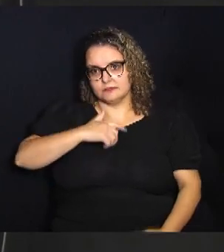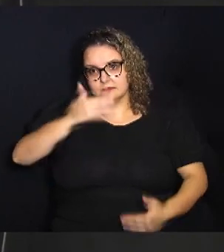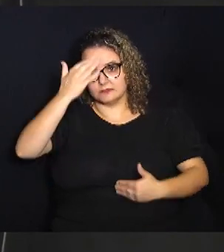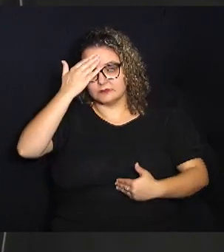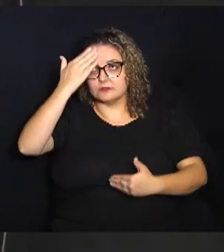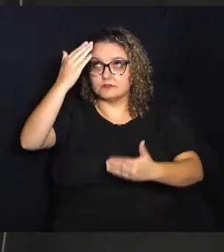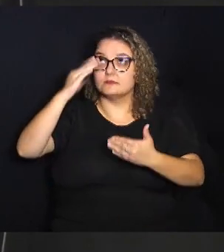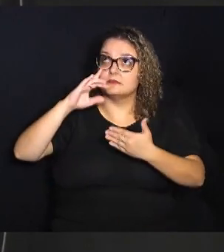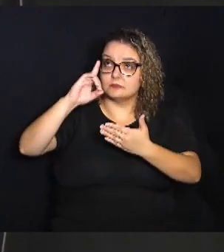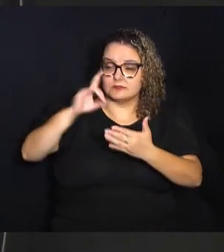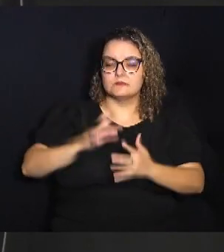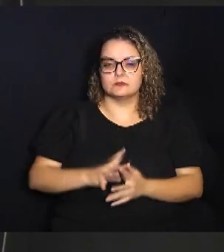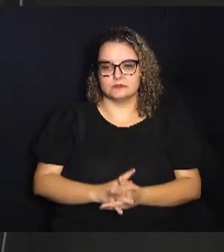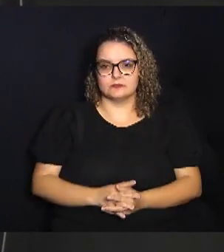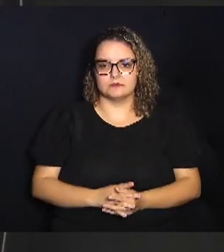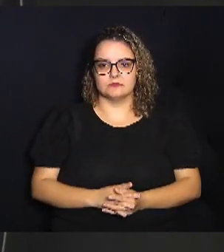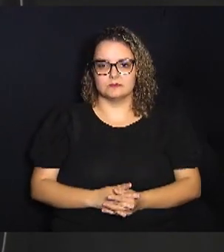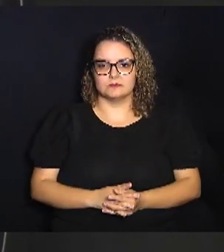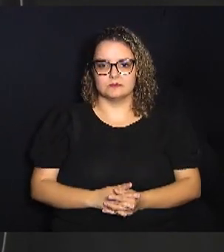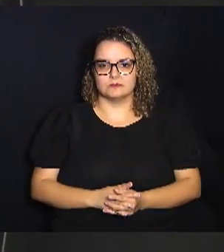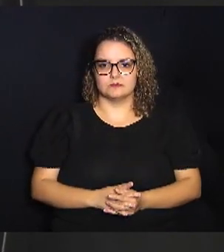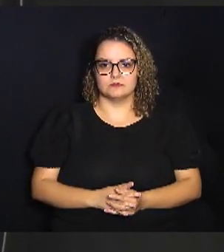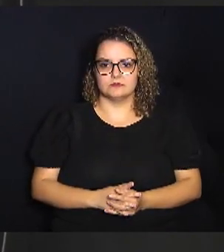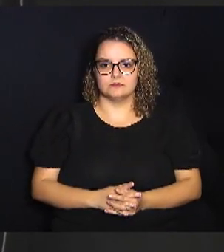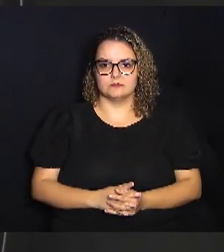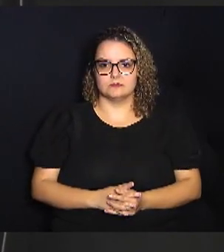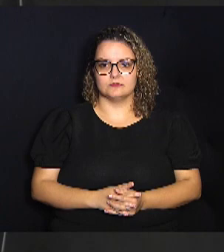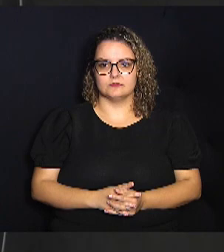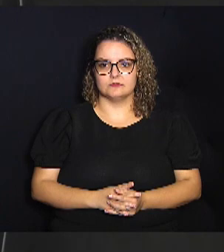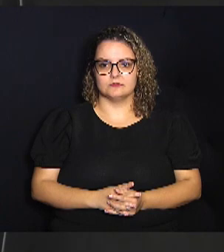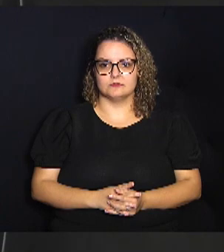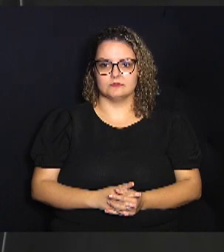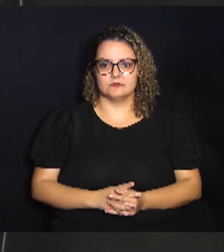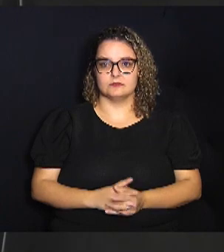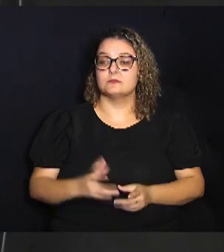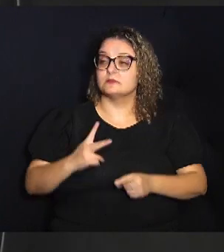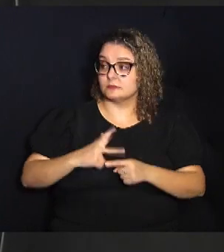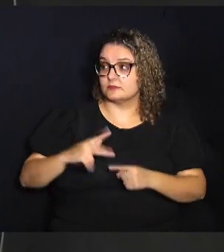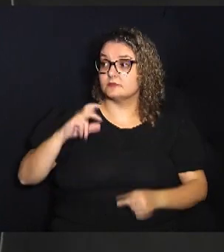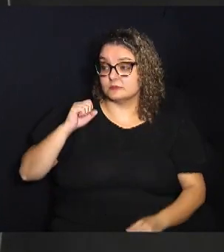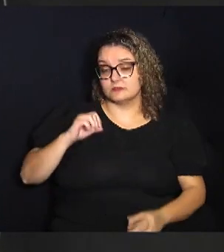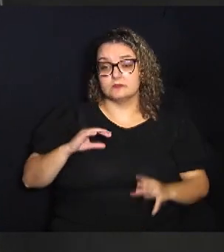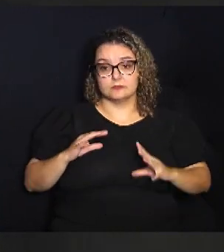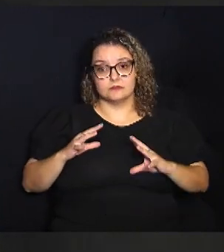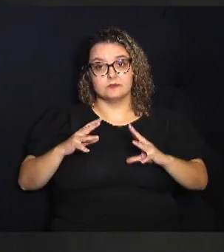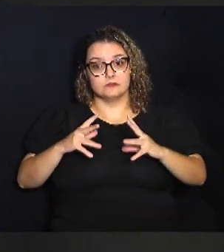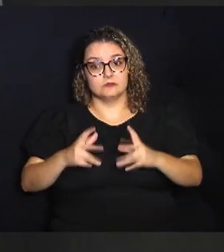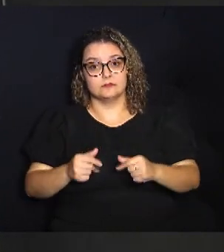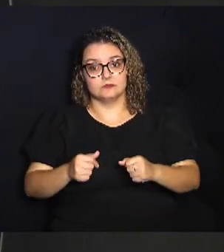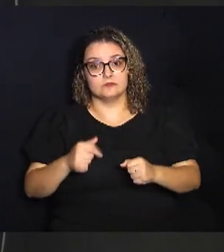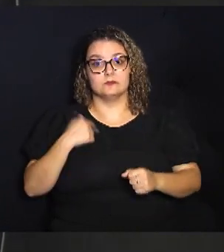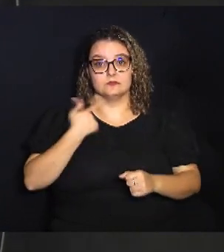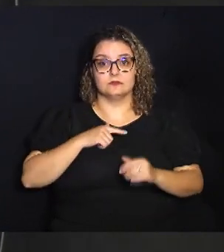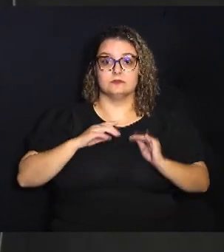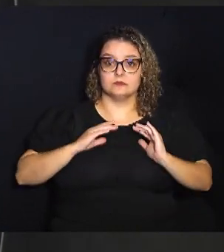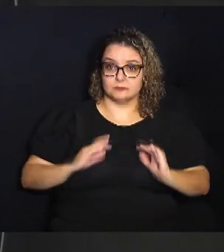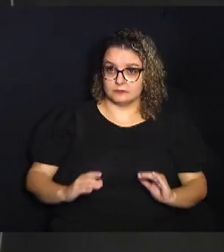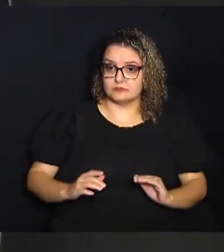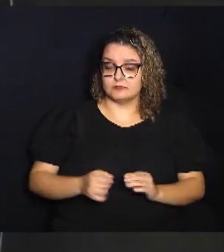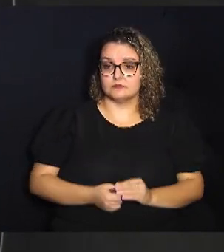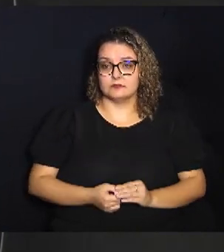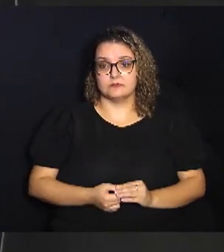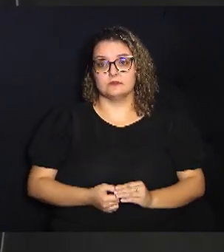Deus. Tenho como que uma conquista por toda a nossa conduta pelo qual